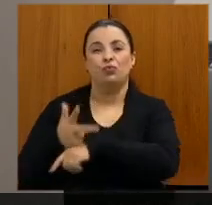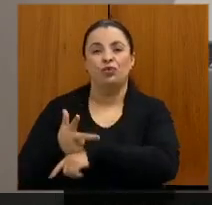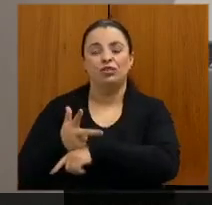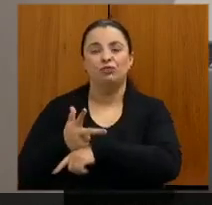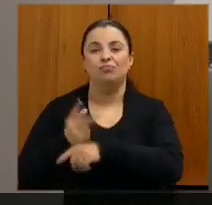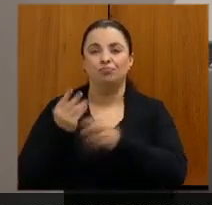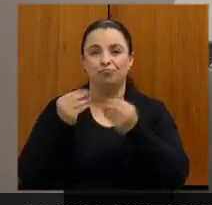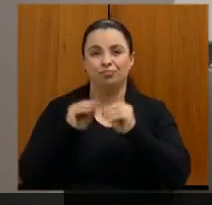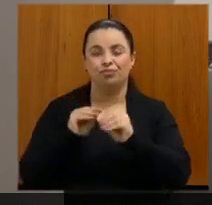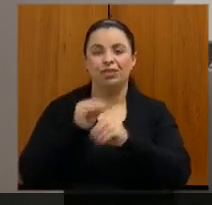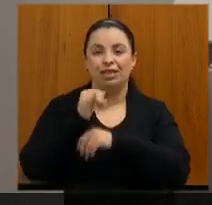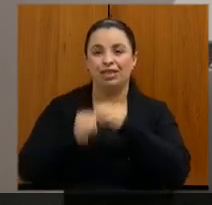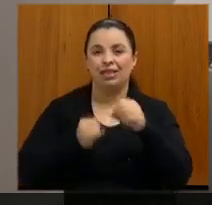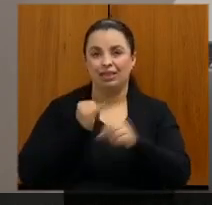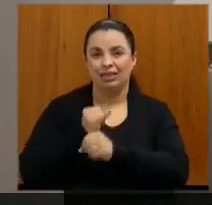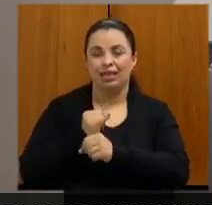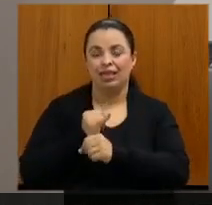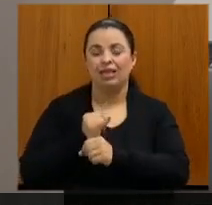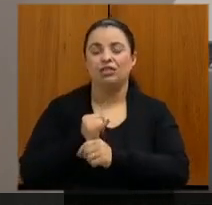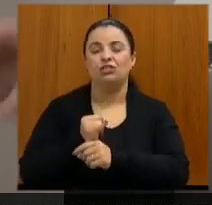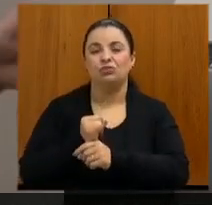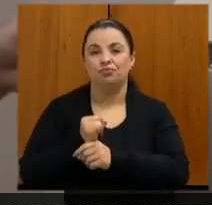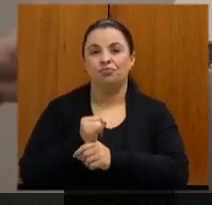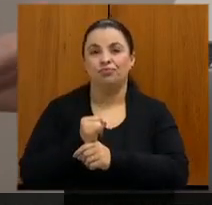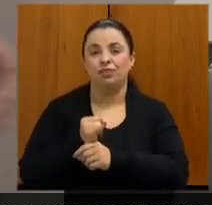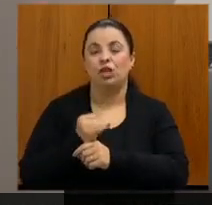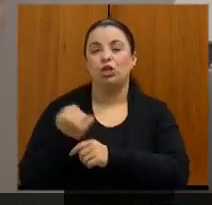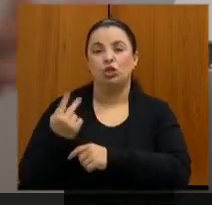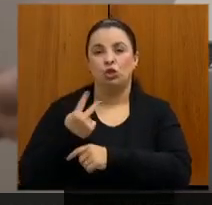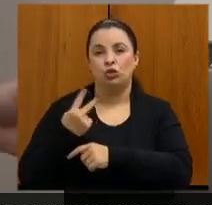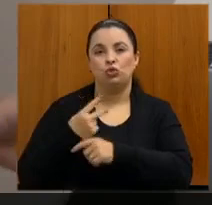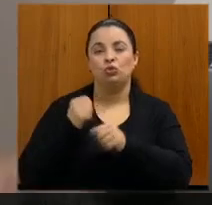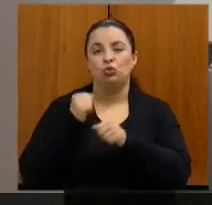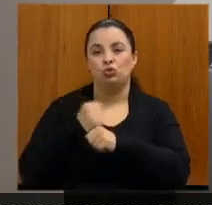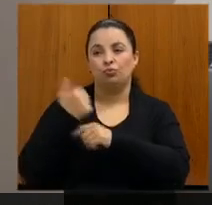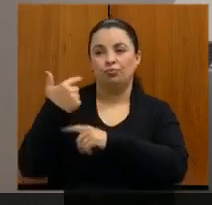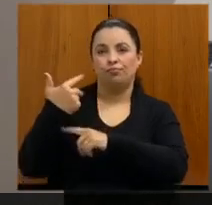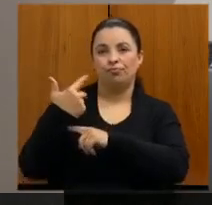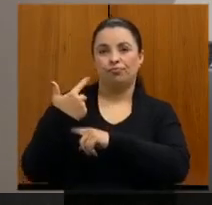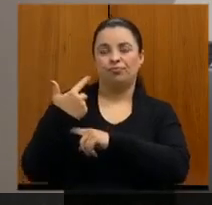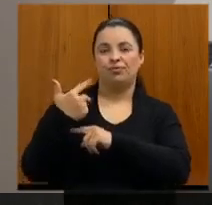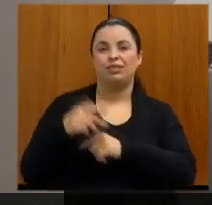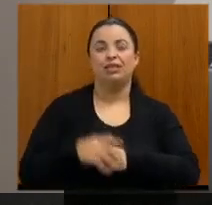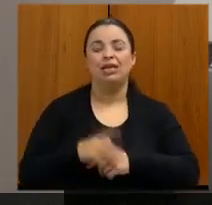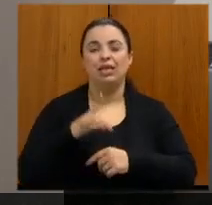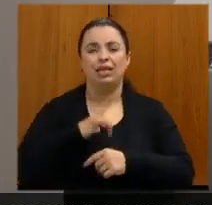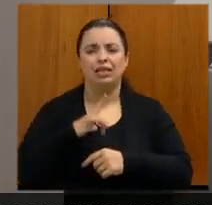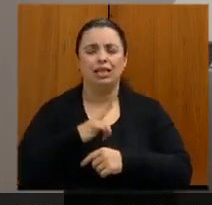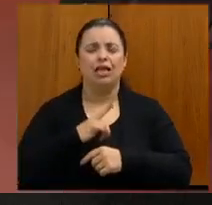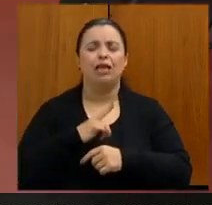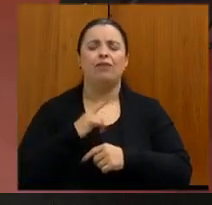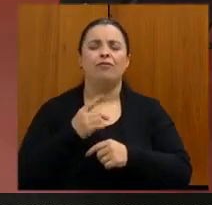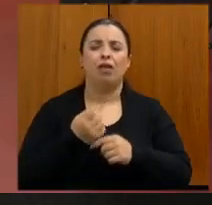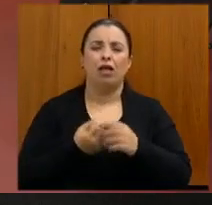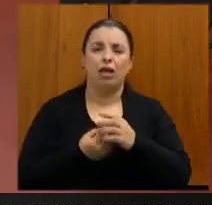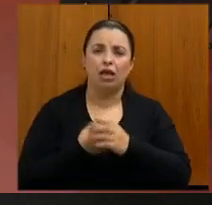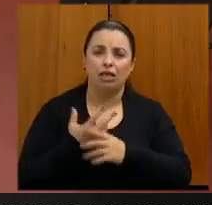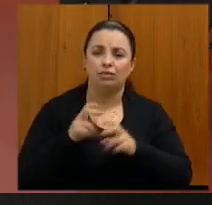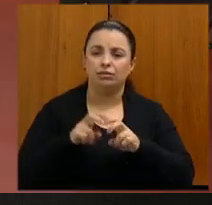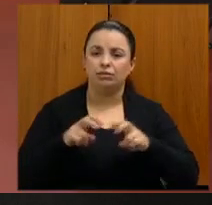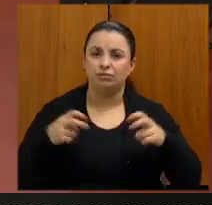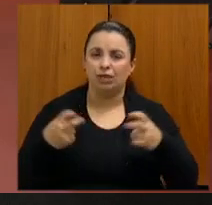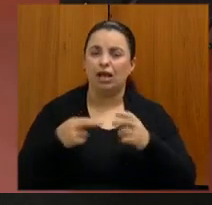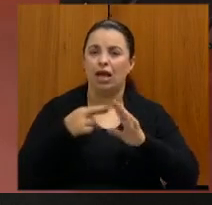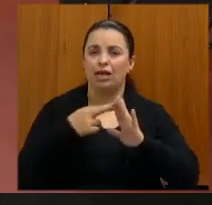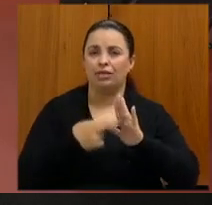longuíssimo né long cima construção dos termos da mesa de diálogos o frei